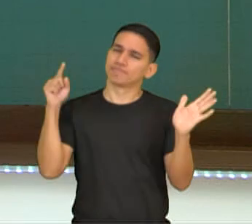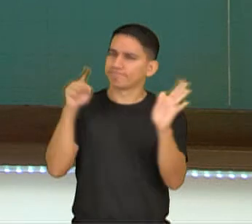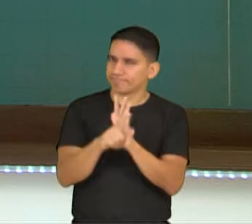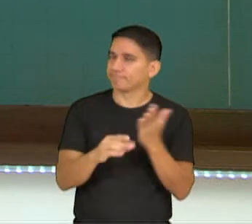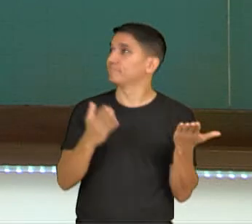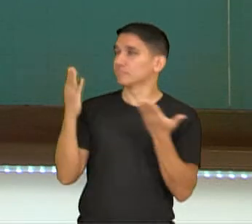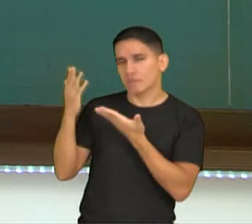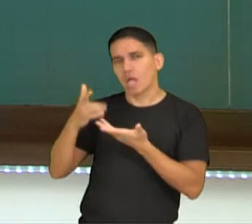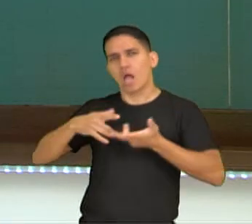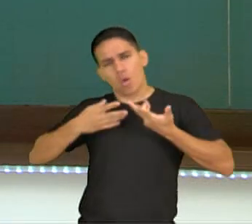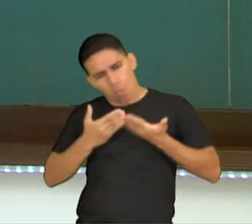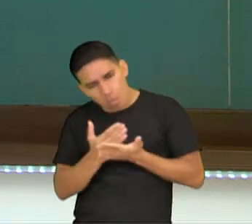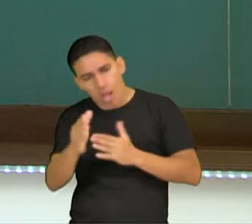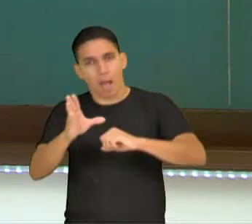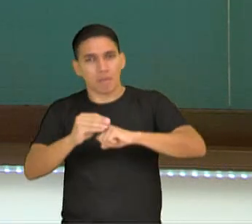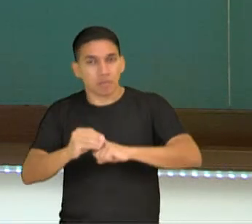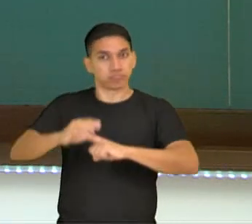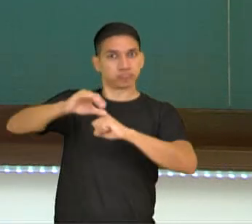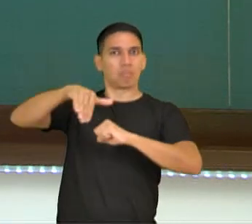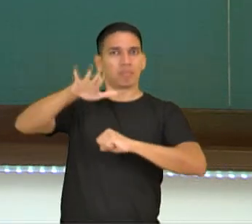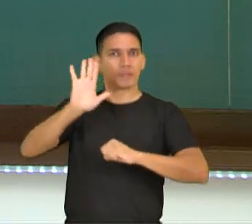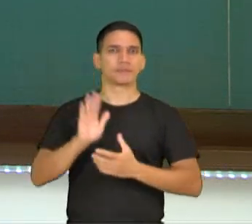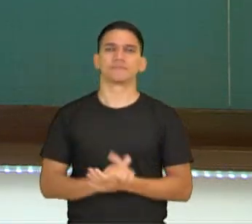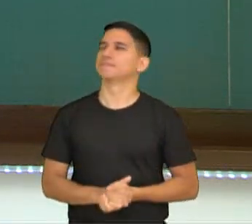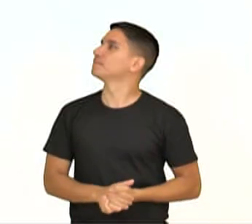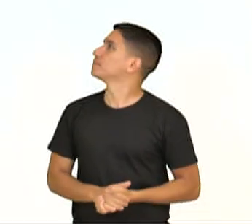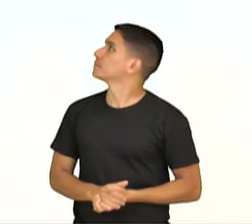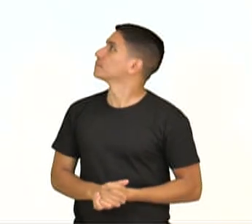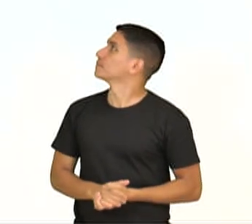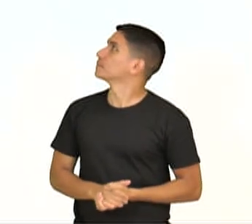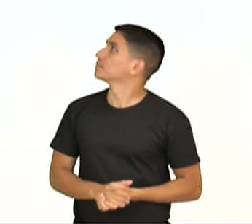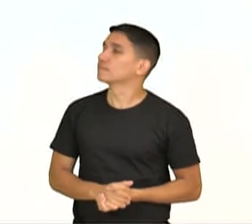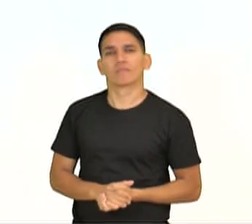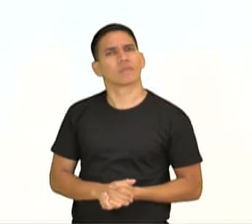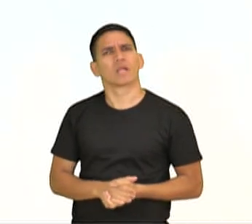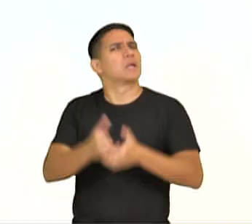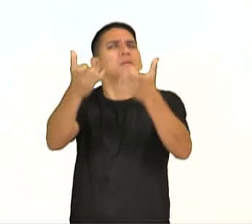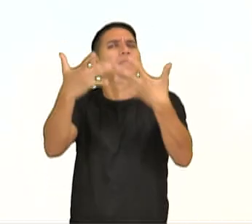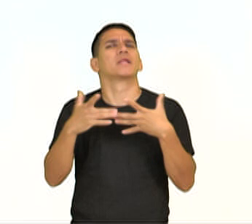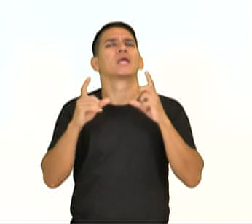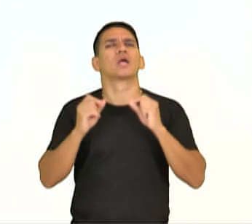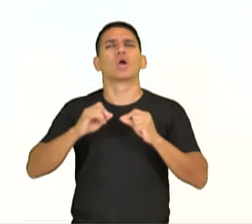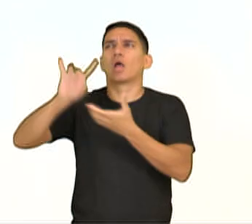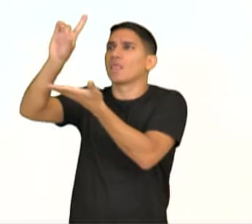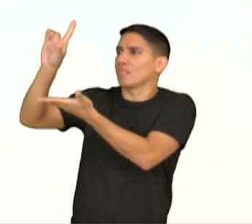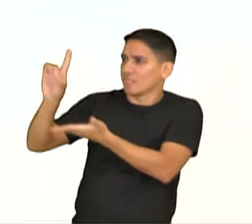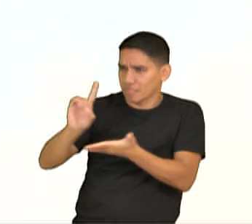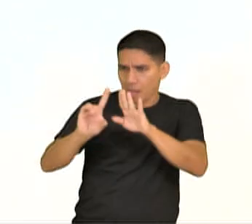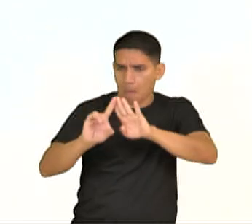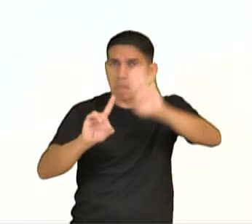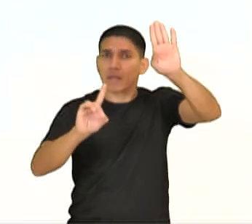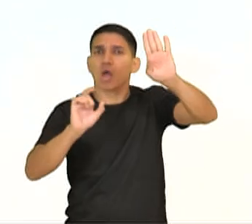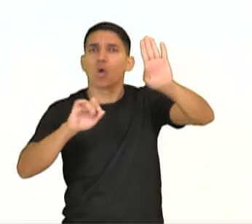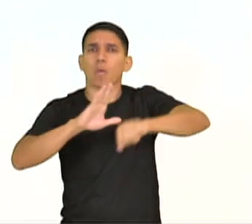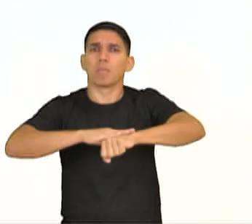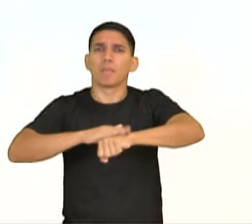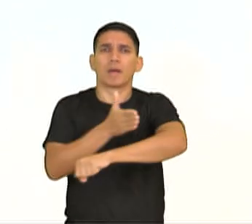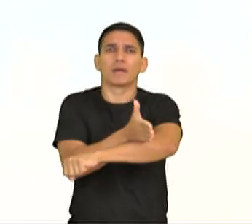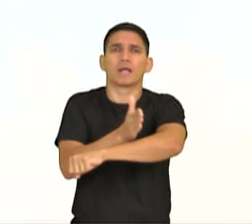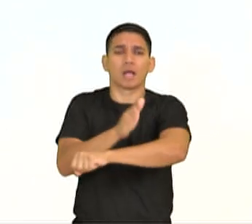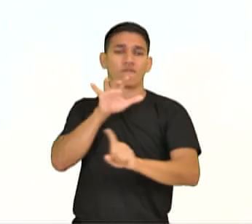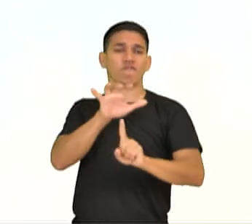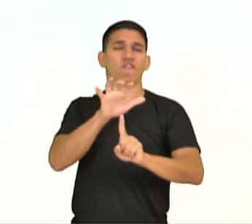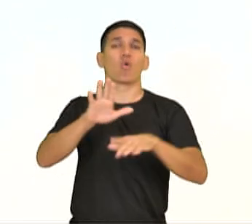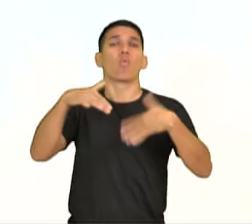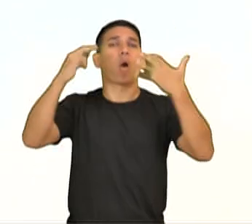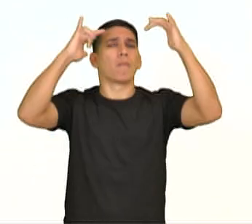possa aprofundar desde já esses conhecimentos que estamos vendo. Explique o teocentrismo do período medieval e a sua influência sobre o